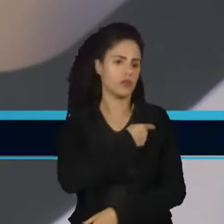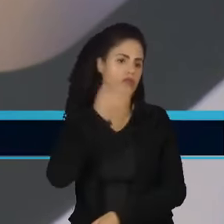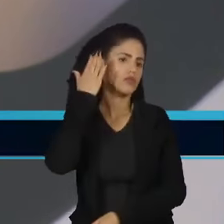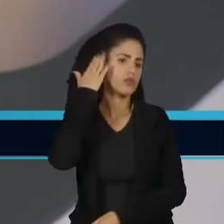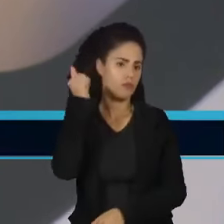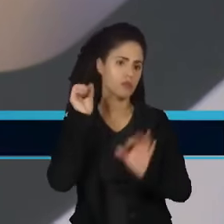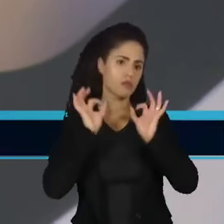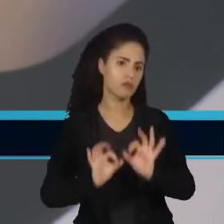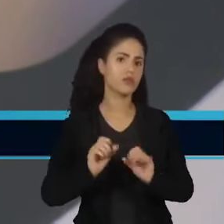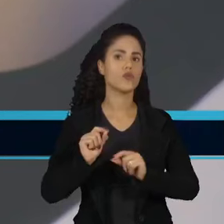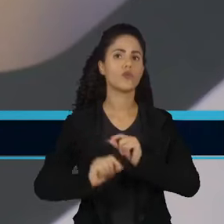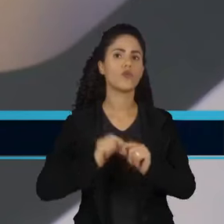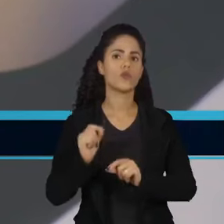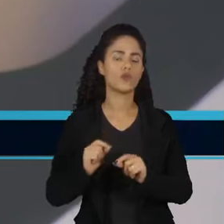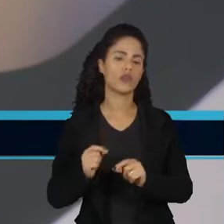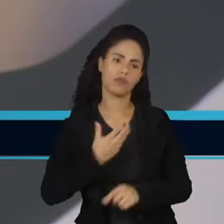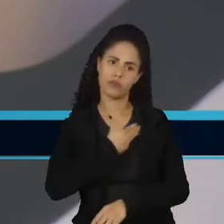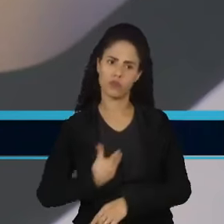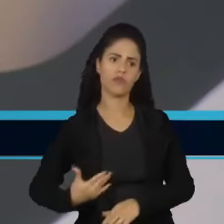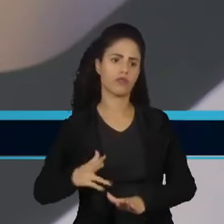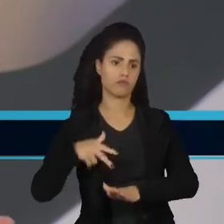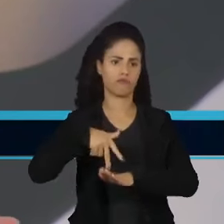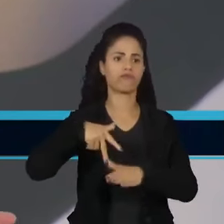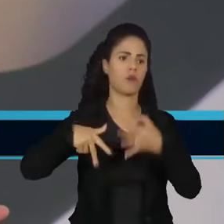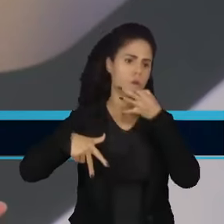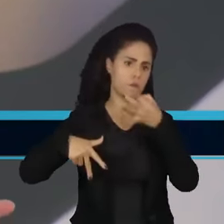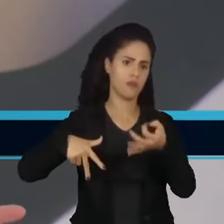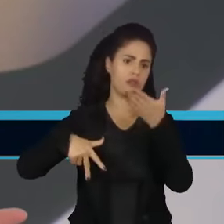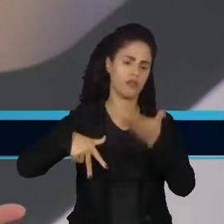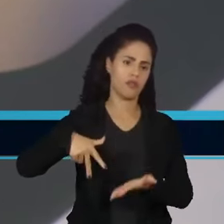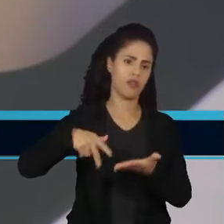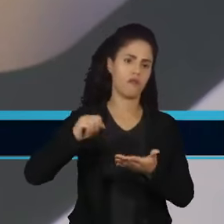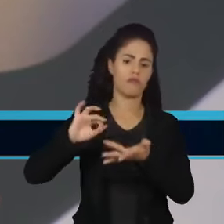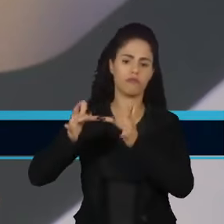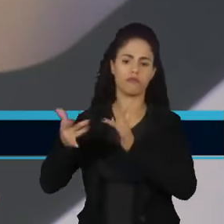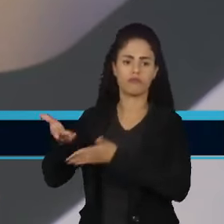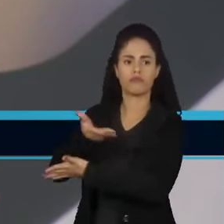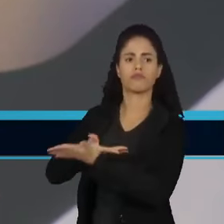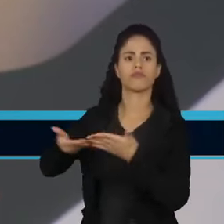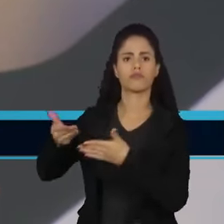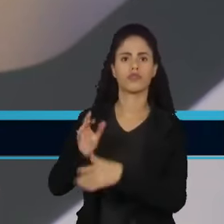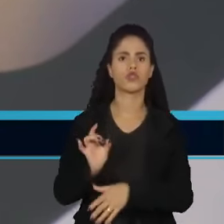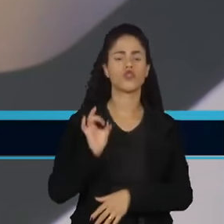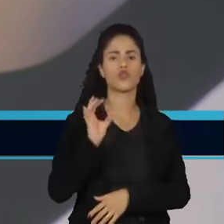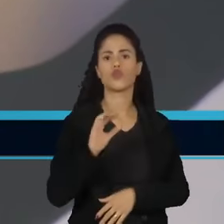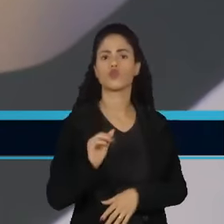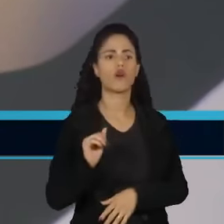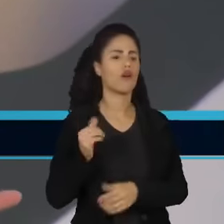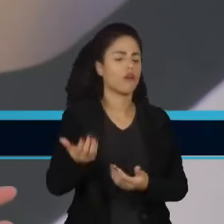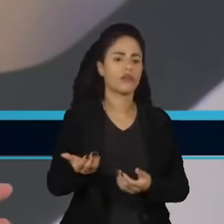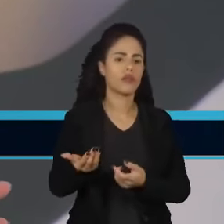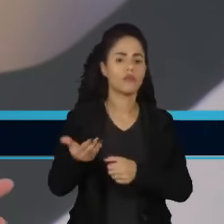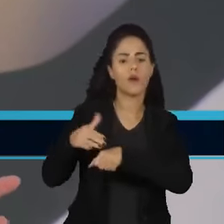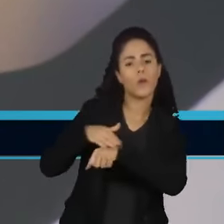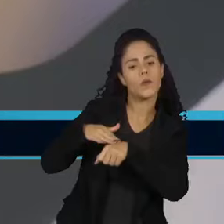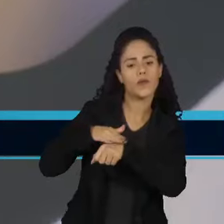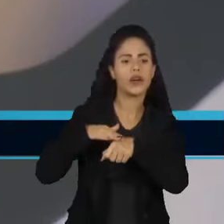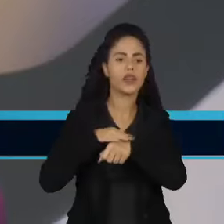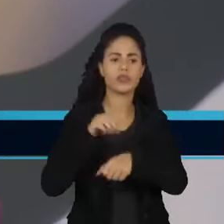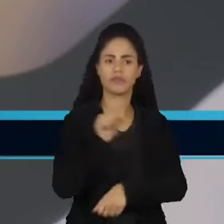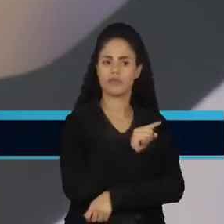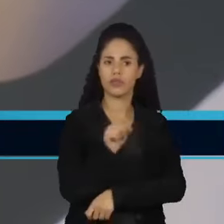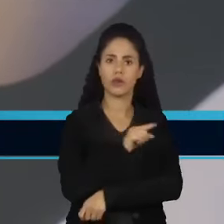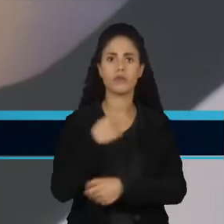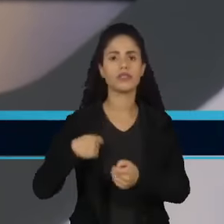consequências para o Brasil, teria que ser um posicionamento de governo, né? Você não pode... Relações internacionais não são construídas só com base em algumas partes de discurso. Acho que